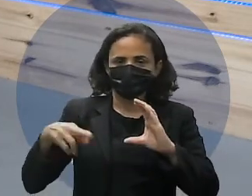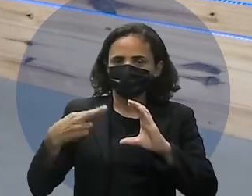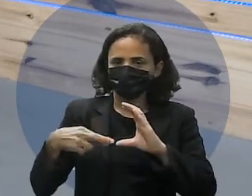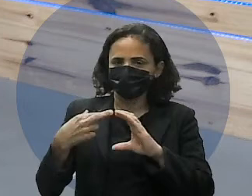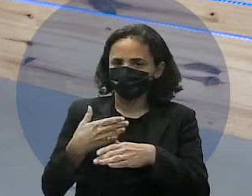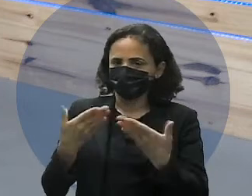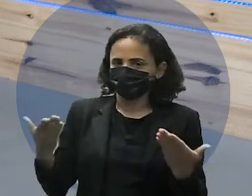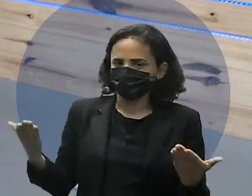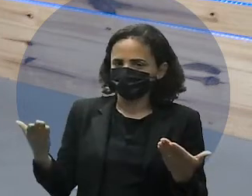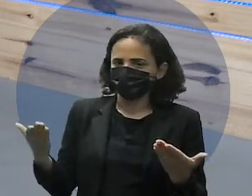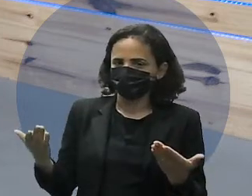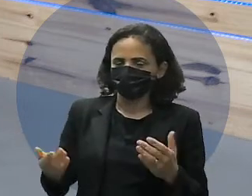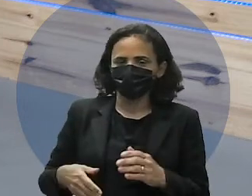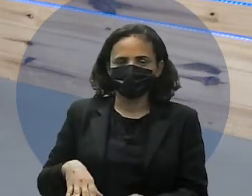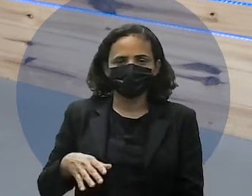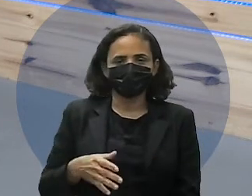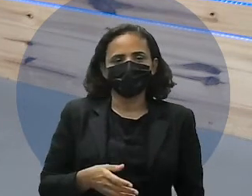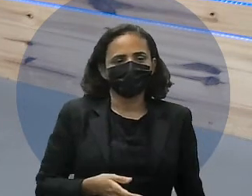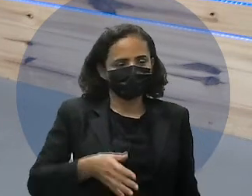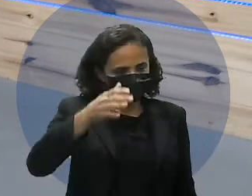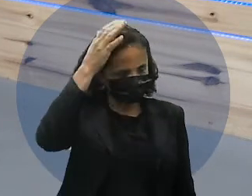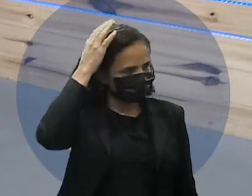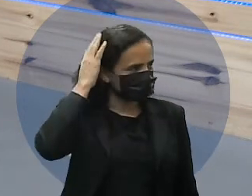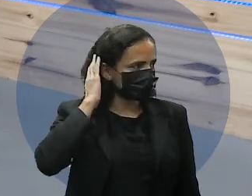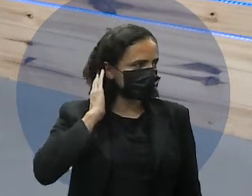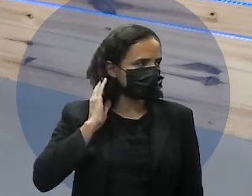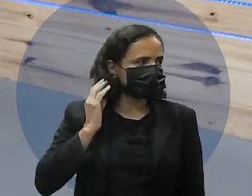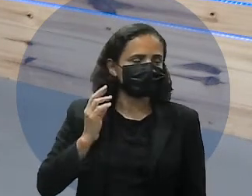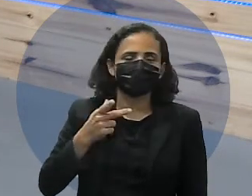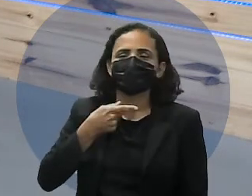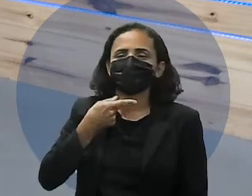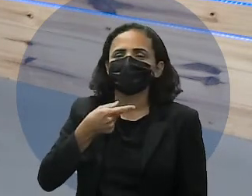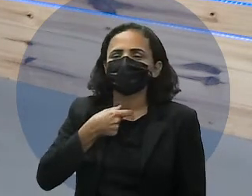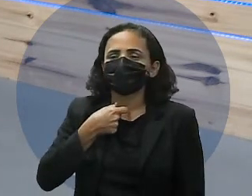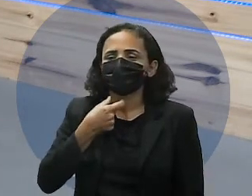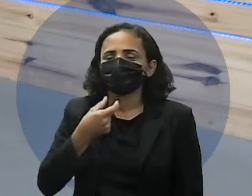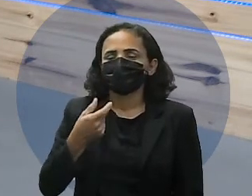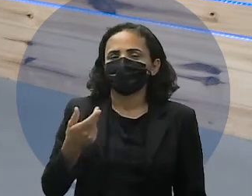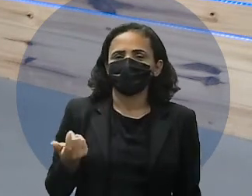Robertão, meu cabelo continua o mesmo, a minha voz.